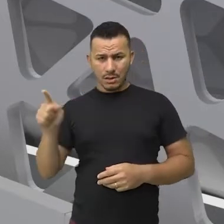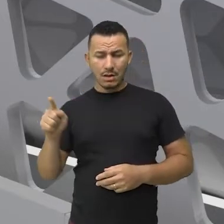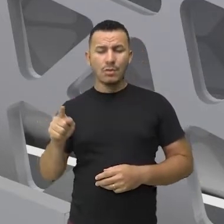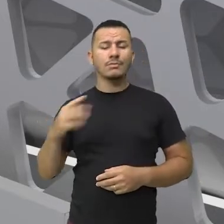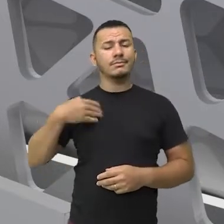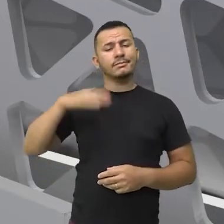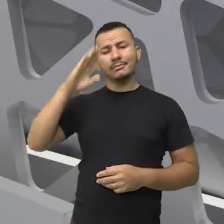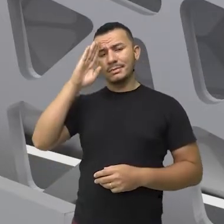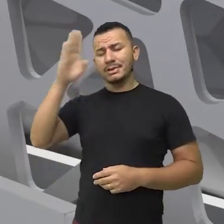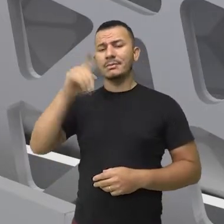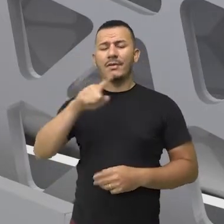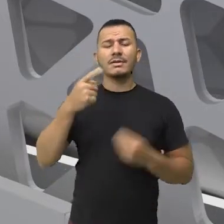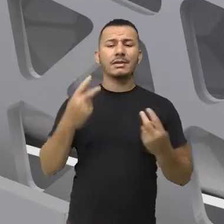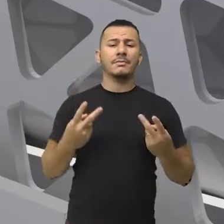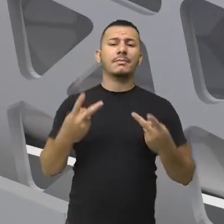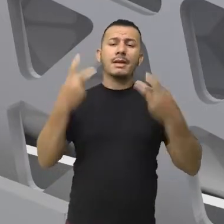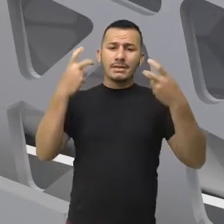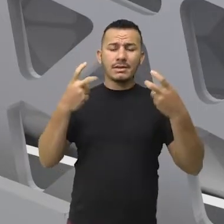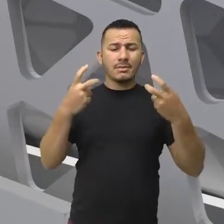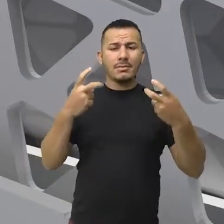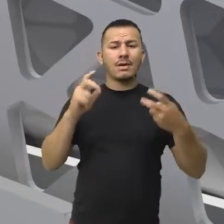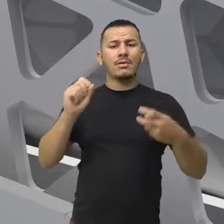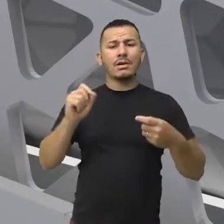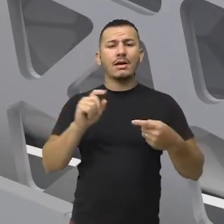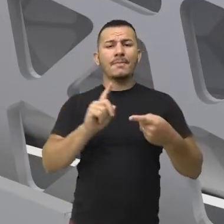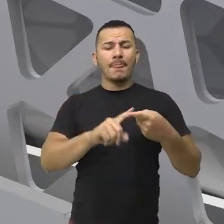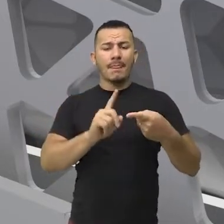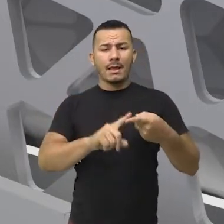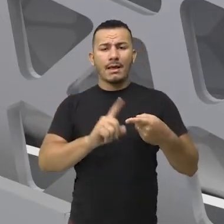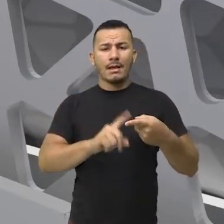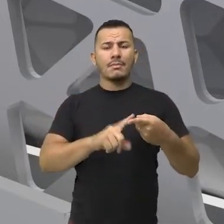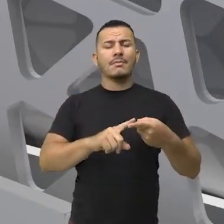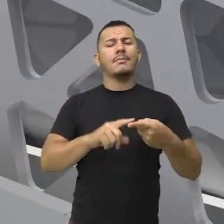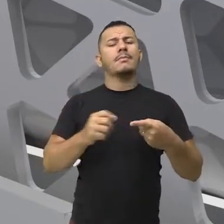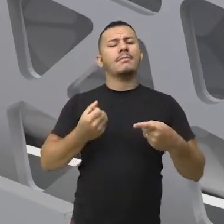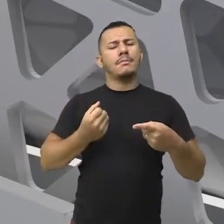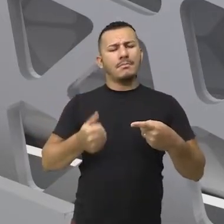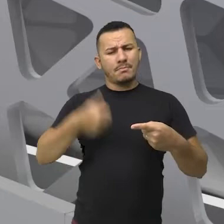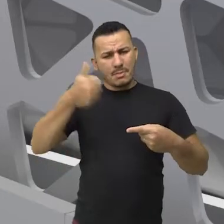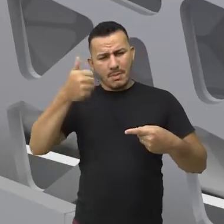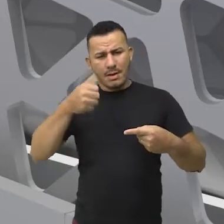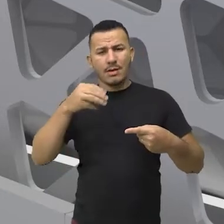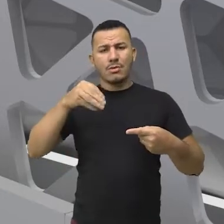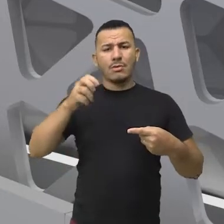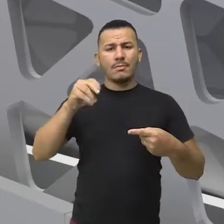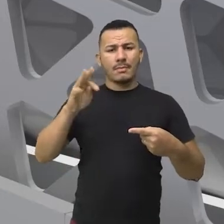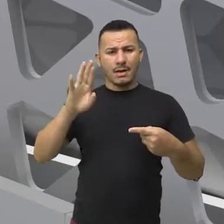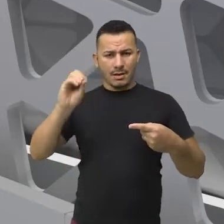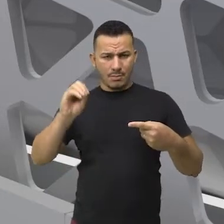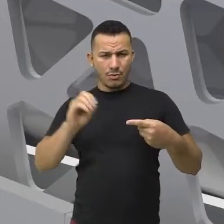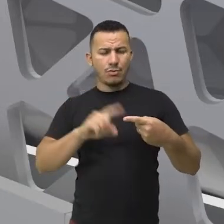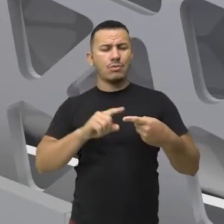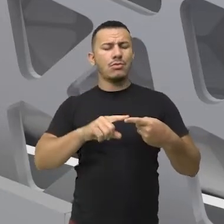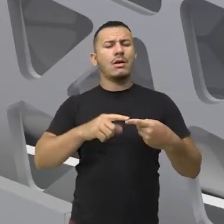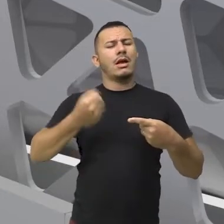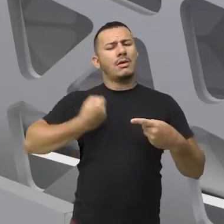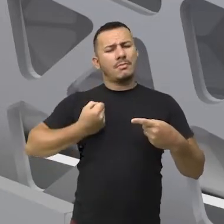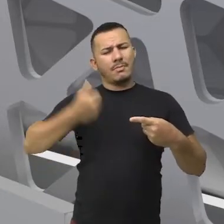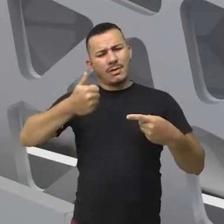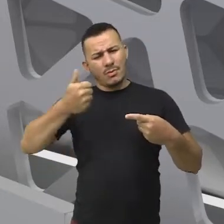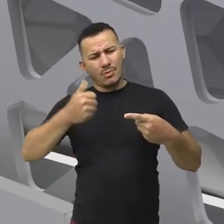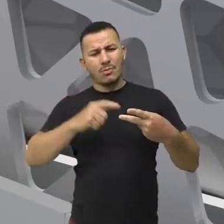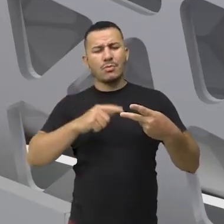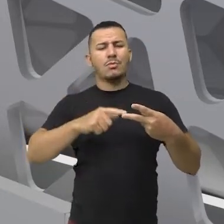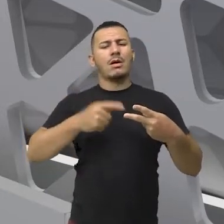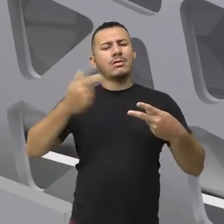interessante que você identifique o quê? O que é primeiro membro, o que é segundo membro. É claro